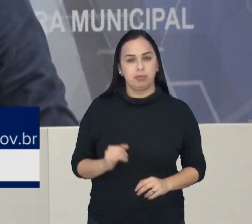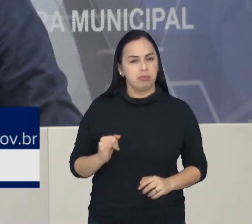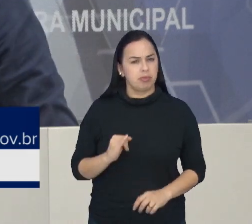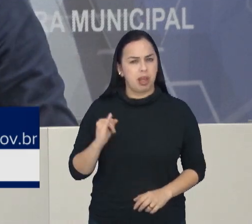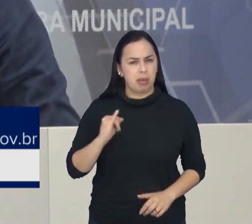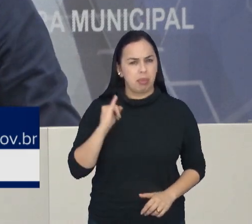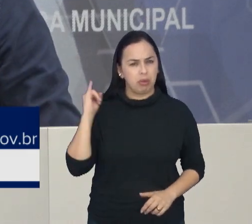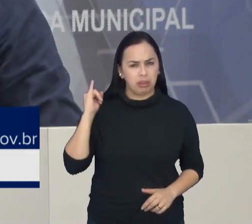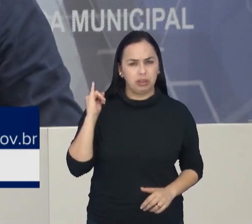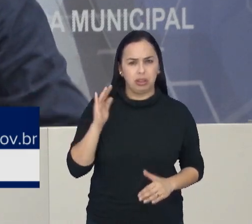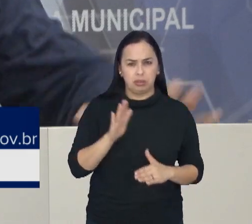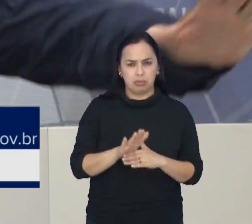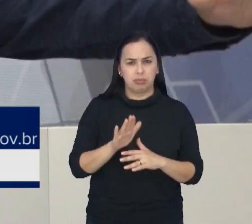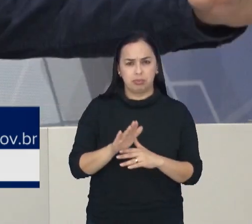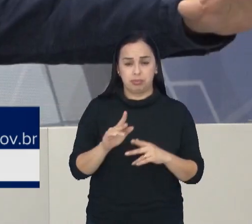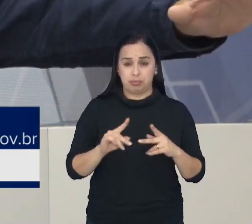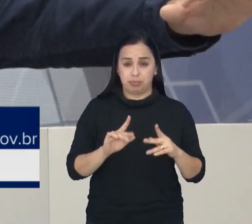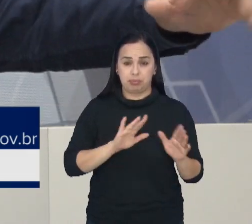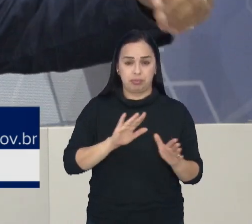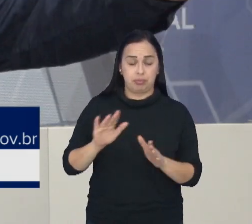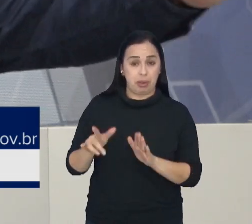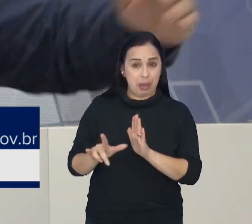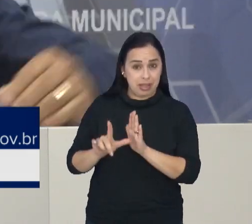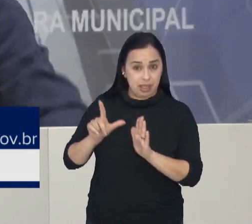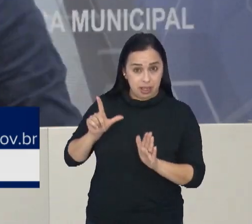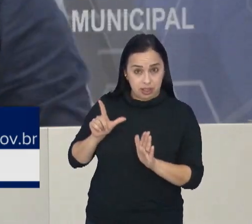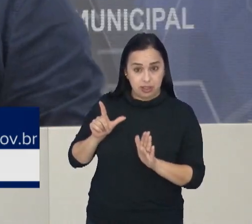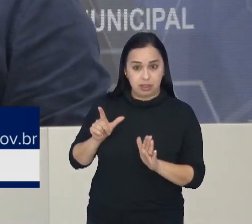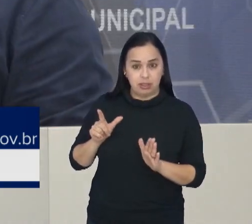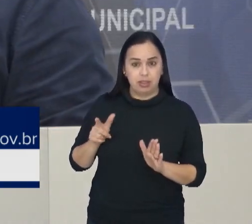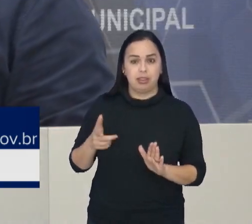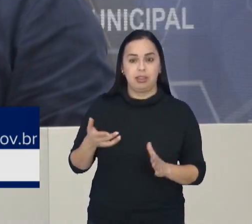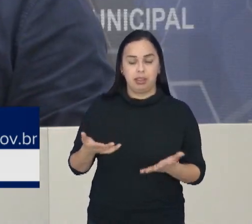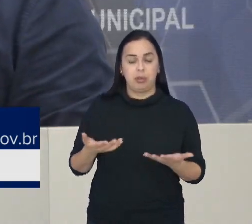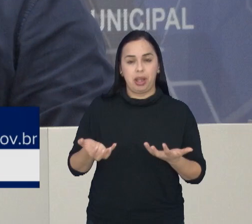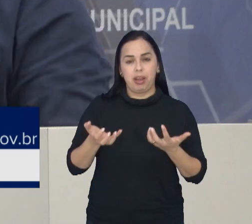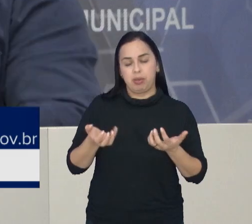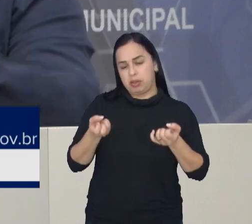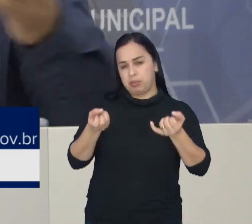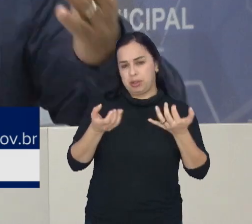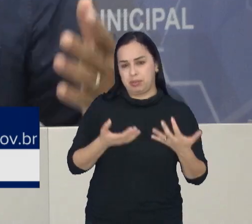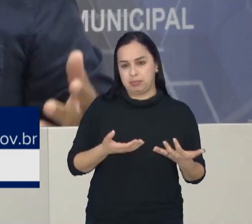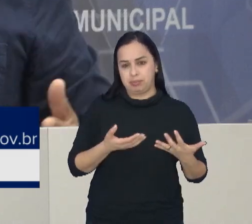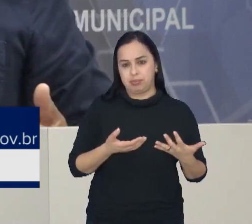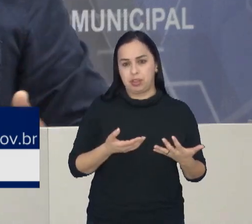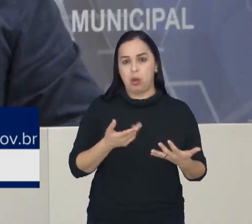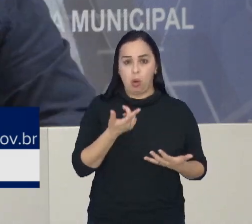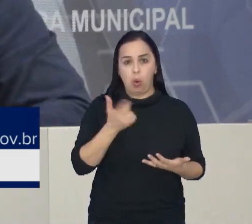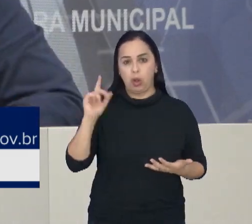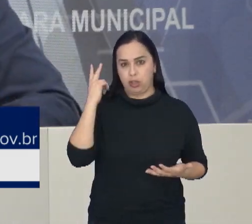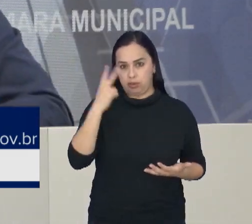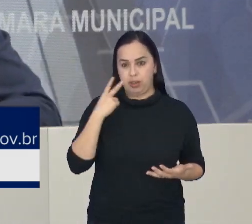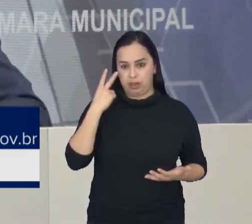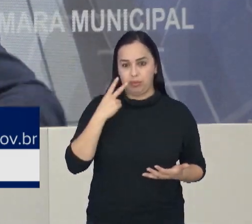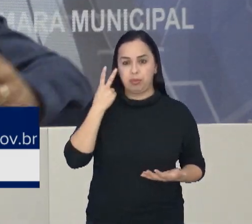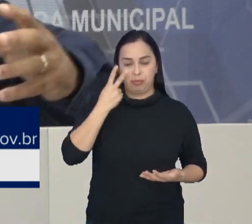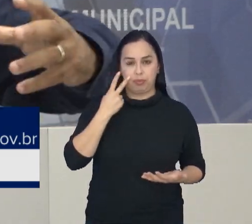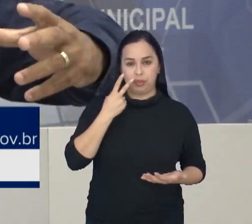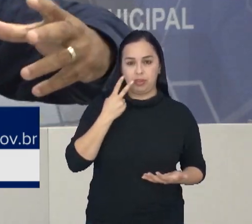importante para a nossa cidade. Antes disso, senhor presidente, me permita, na minha fala ainda, como aqui vários vereadores que falaram antes,